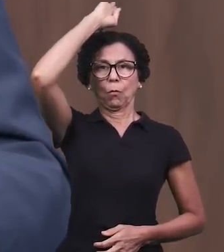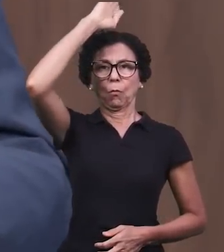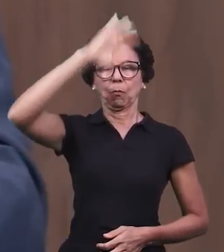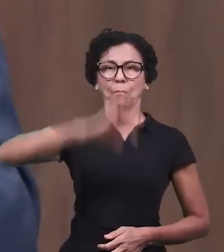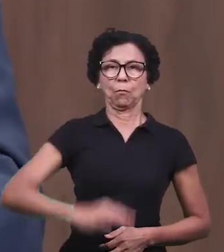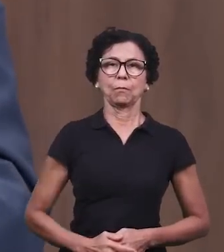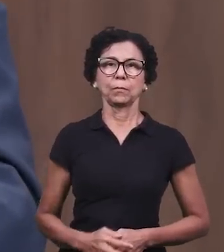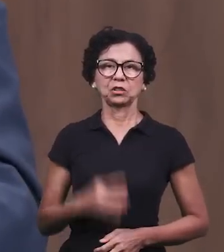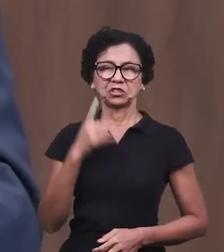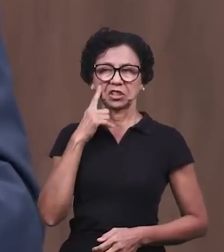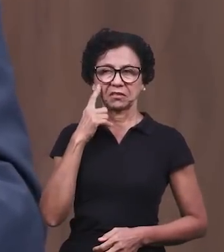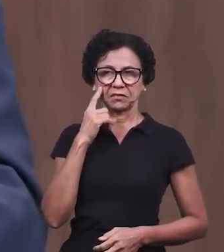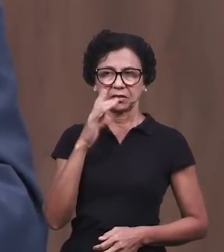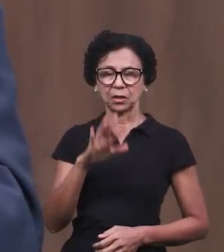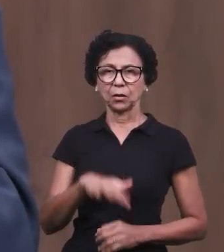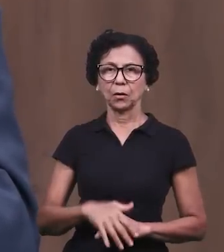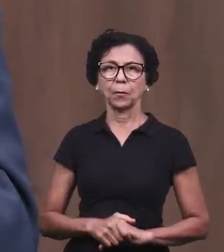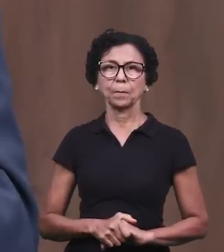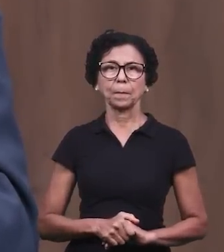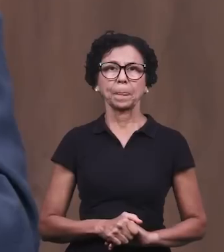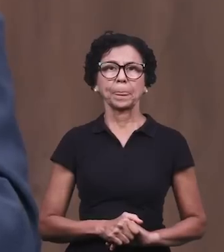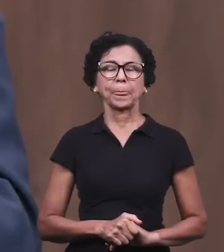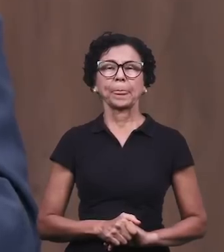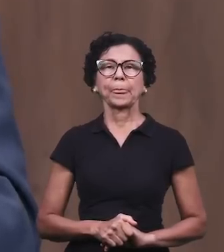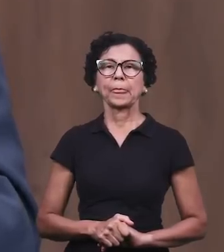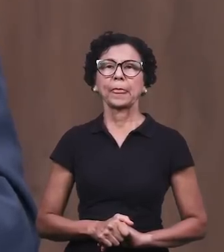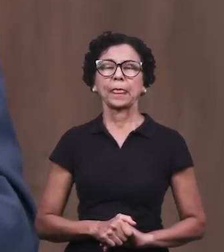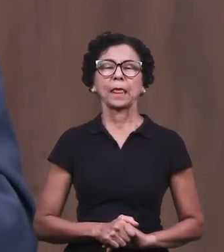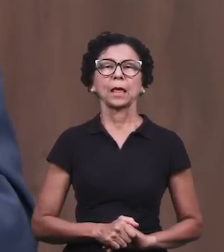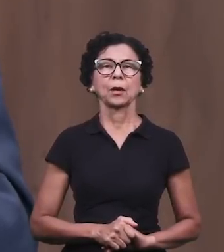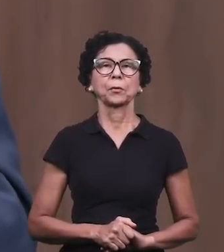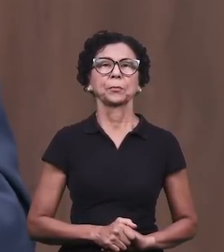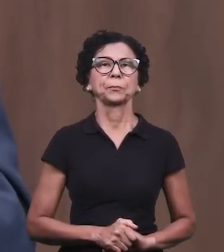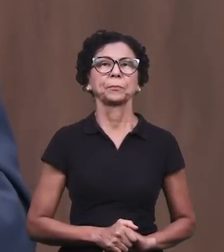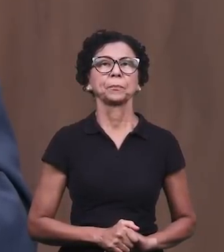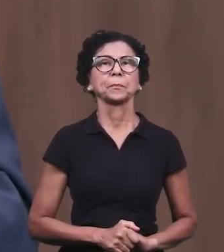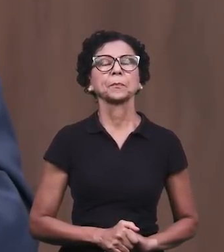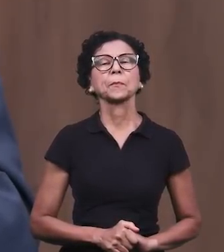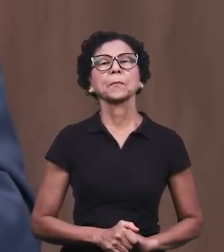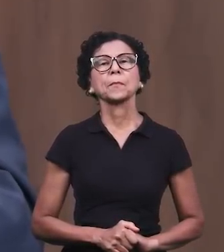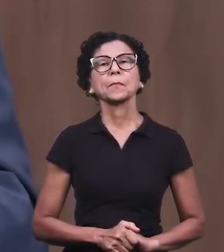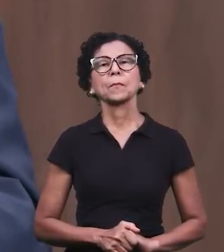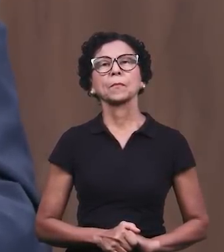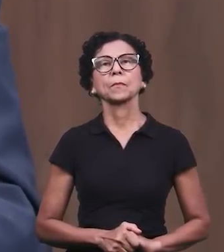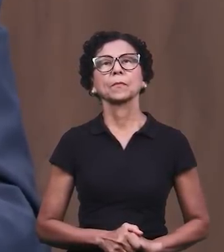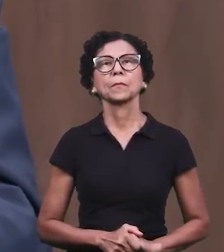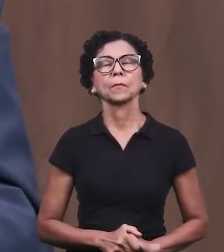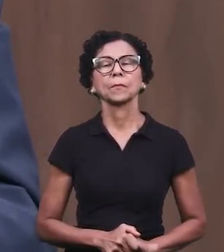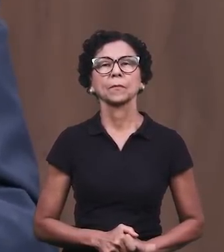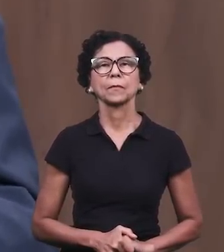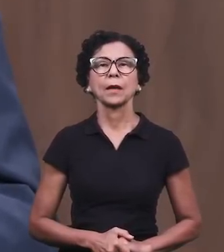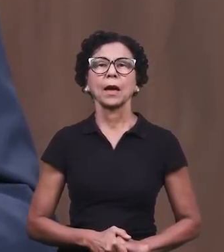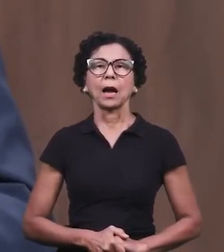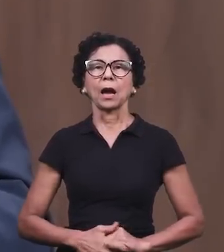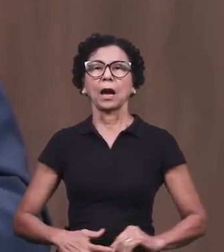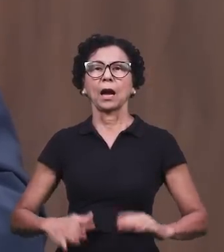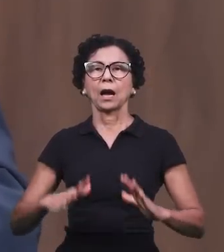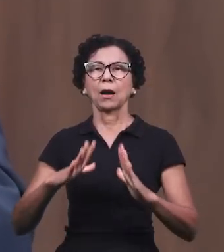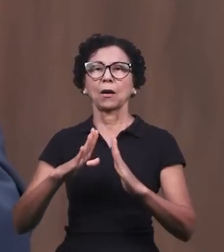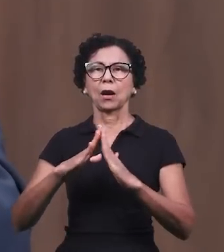cristianismo, porque o título de igreja, né, como acontece aí, veio depois do